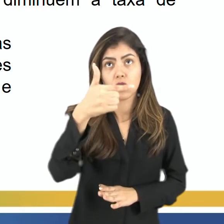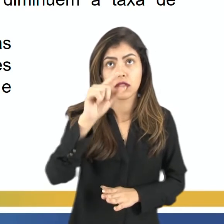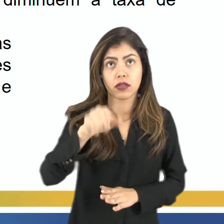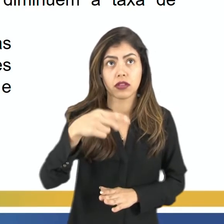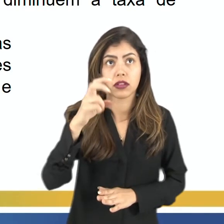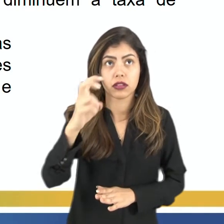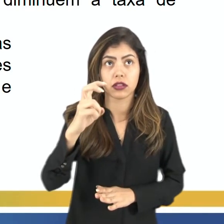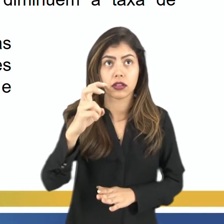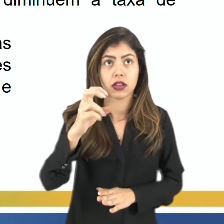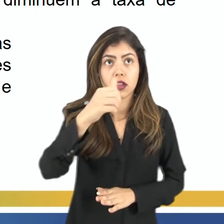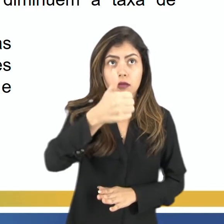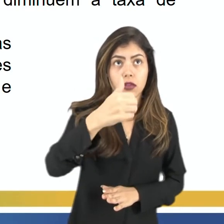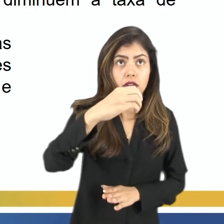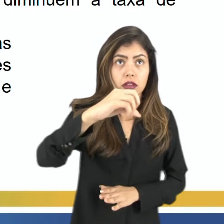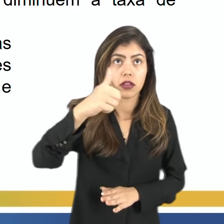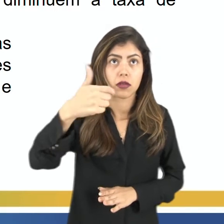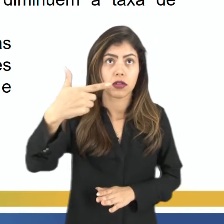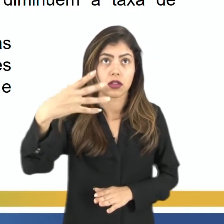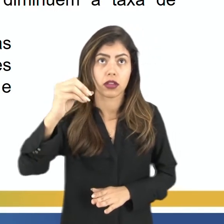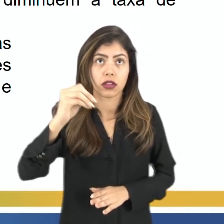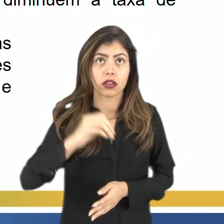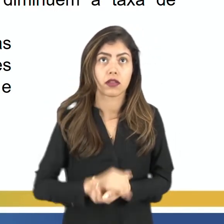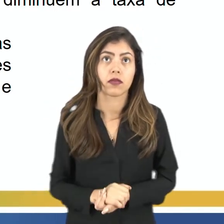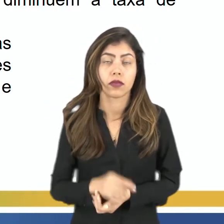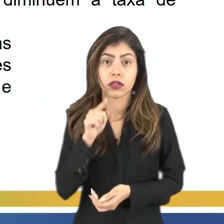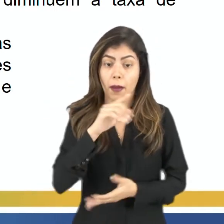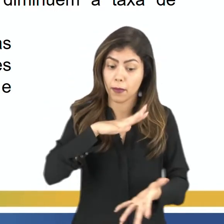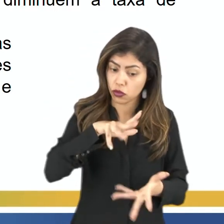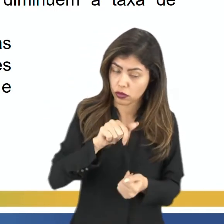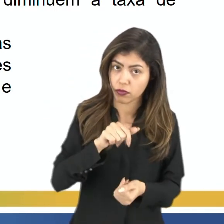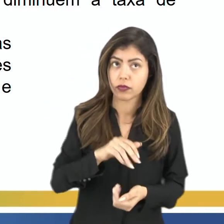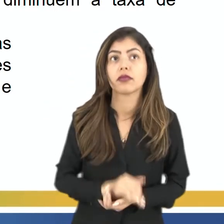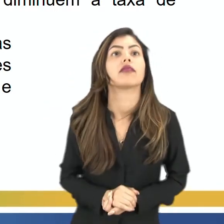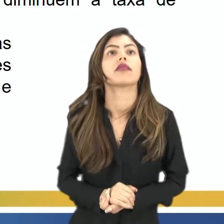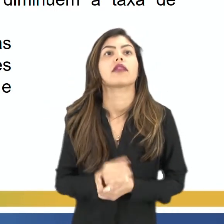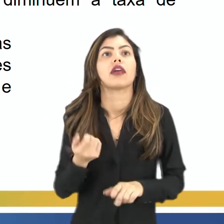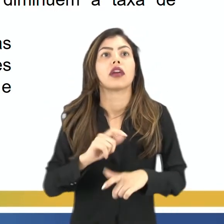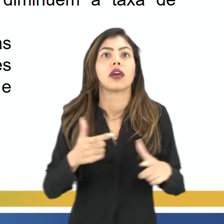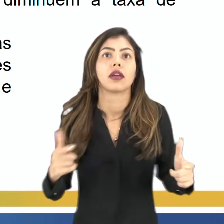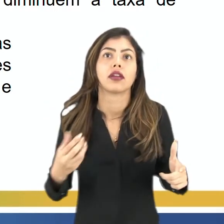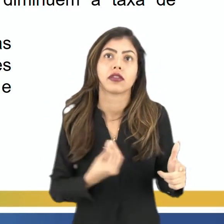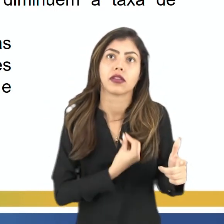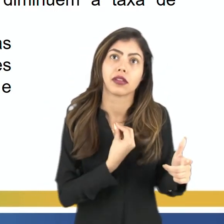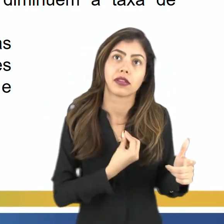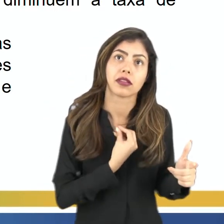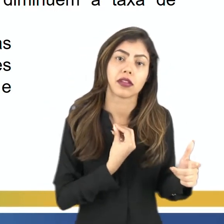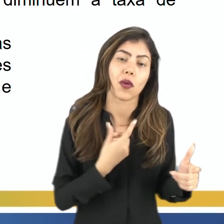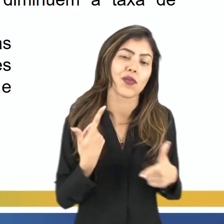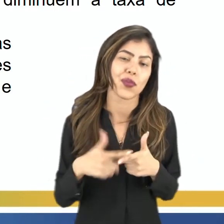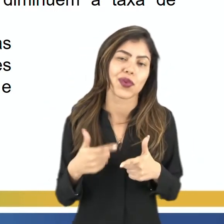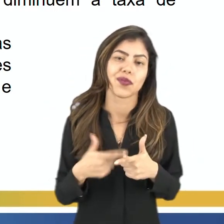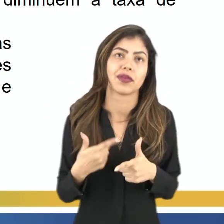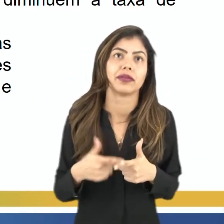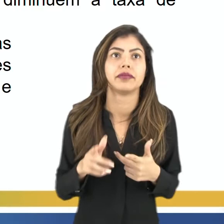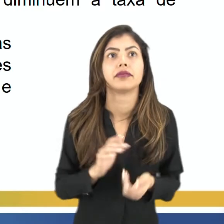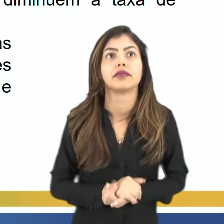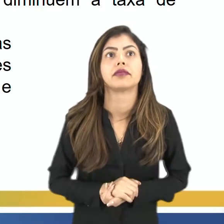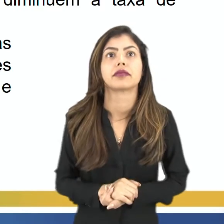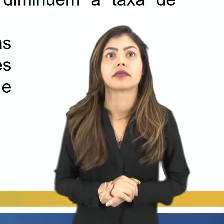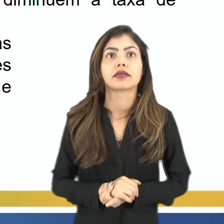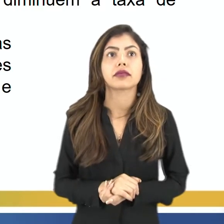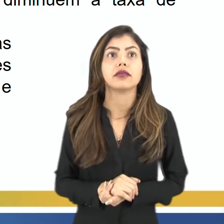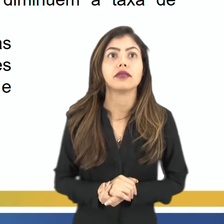para 2,5, tá? Isso entre 1950 e 2015. Pessoal, isso é a nível mundial. E o aumento da expectativa de vida são as